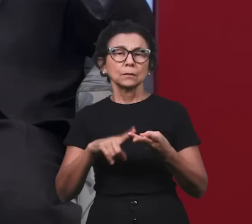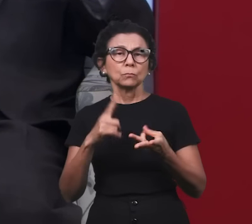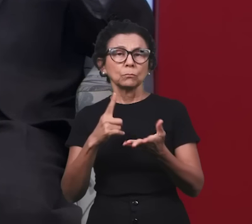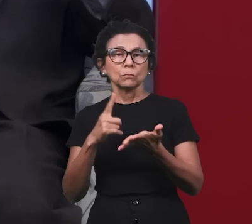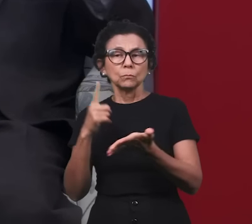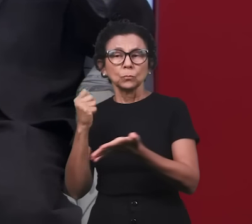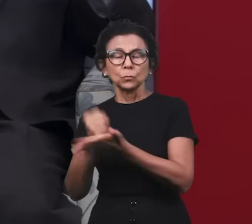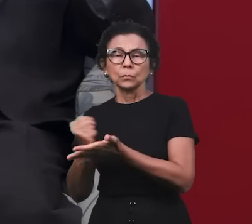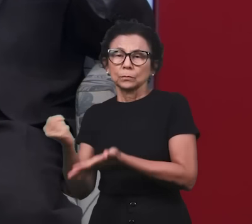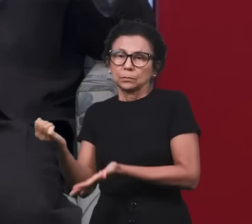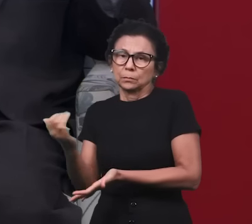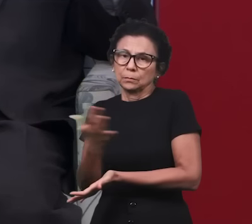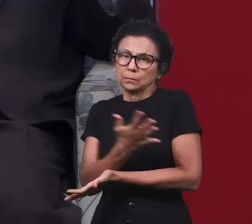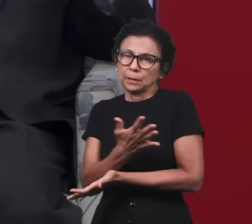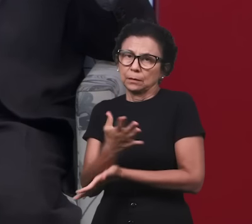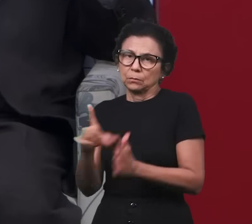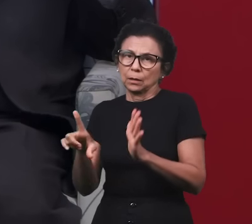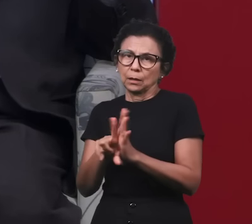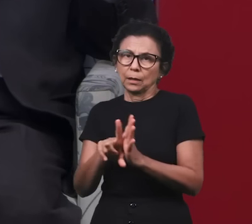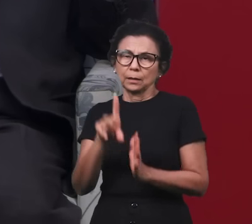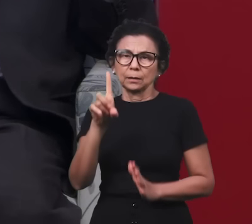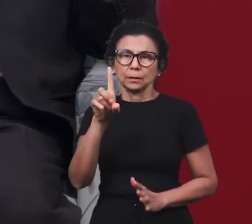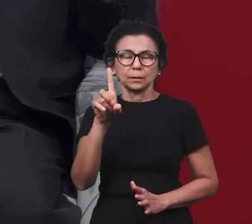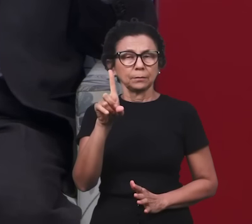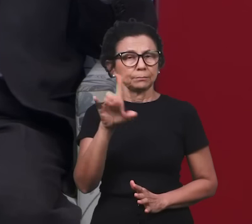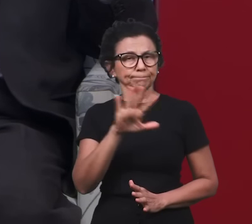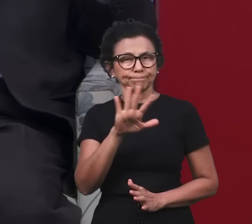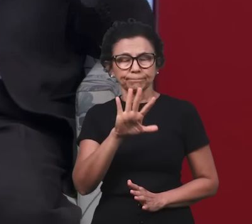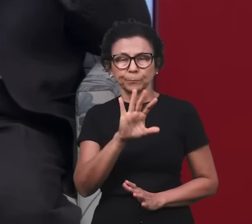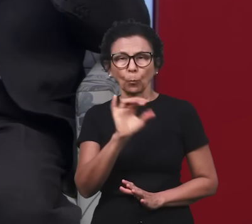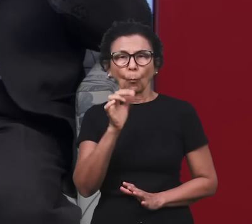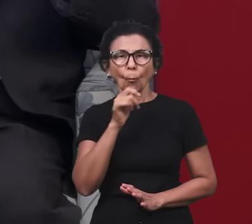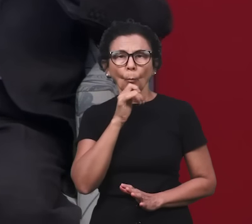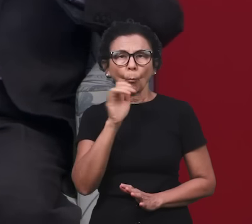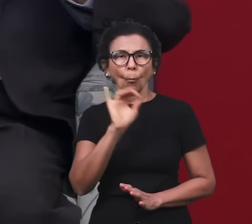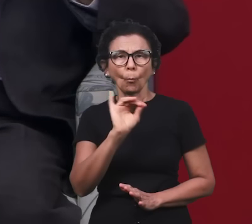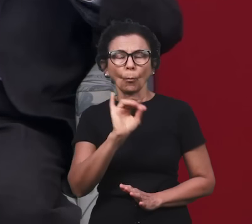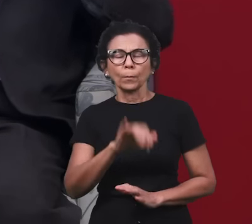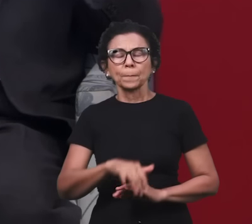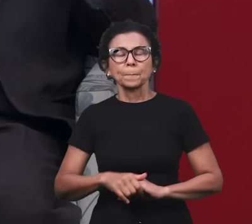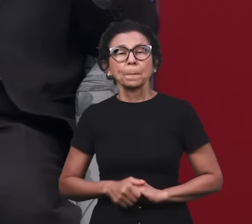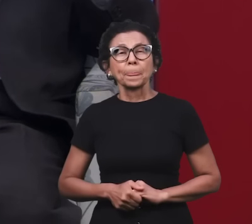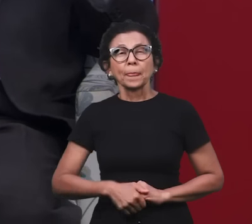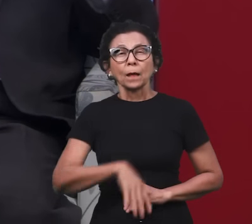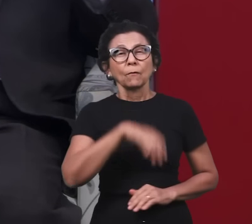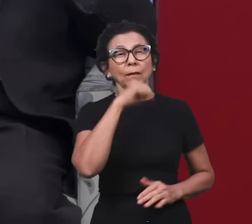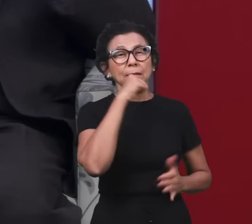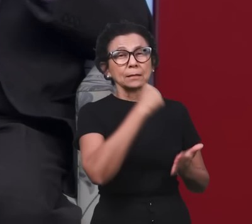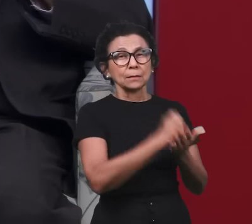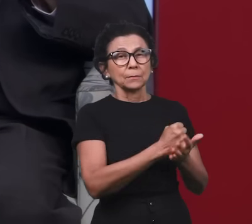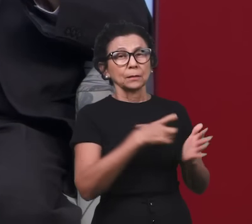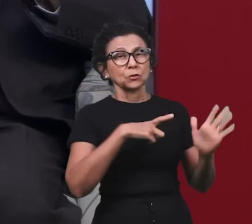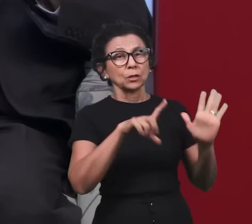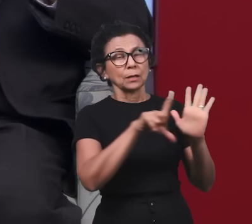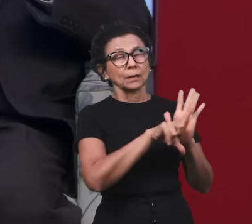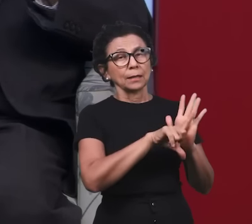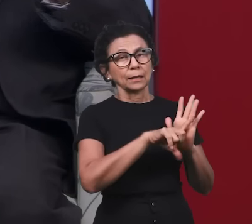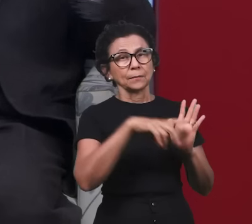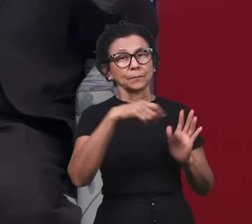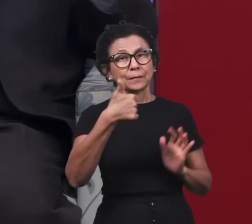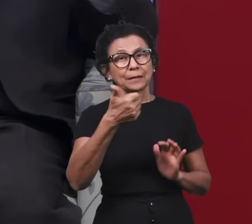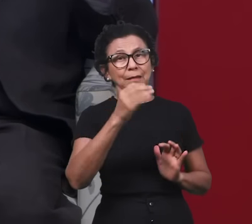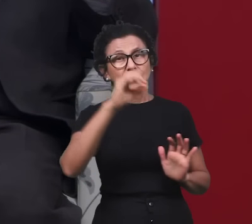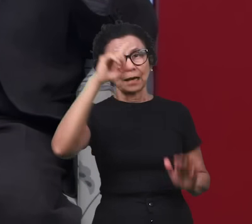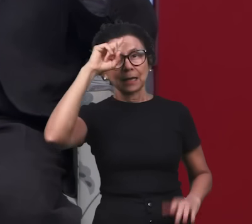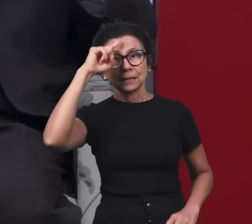porque, lembrando, né, importante, que no Velho Testamento, eles tinham uma lei 10 mandamentos e